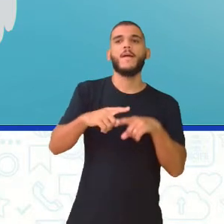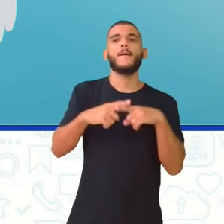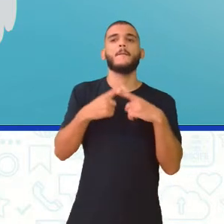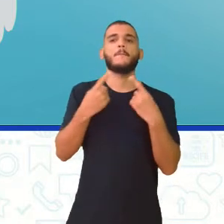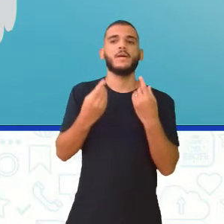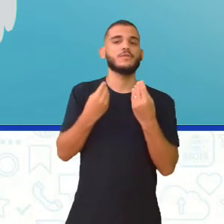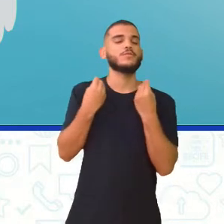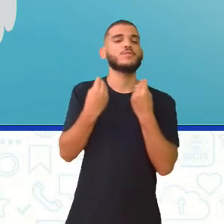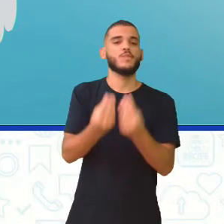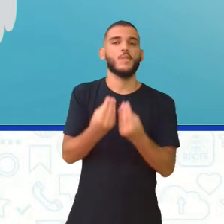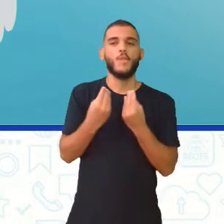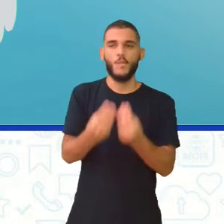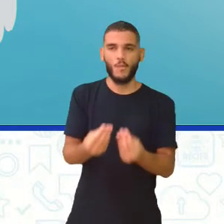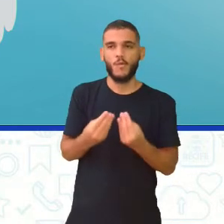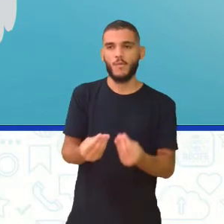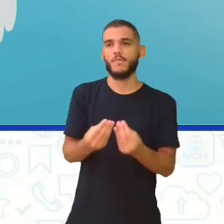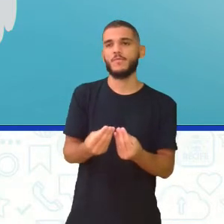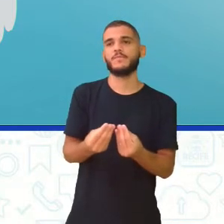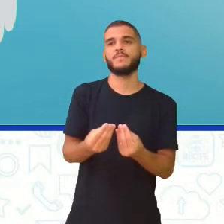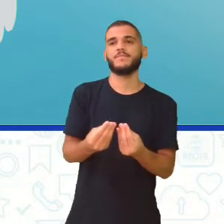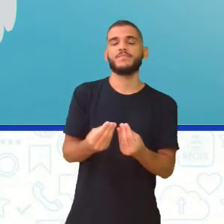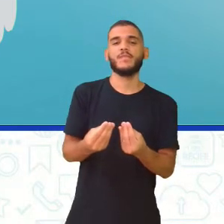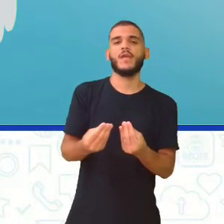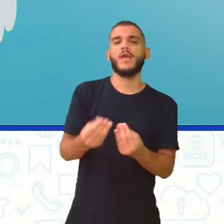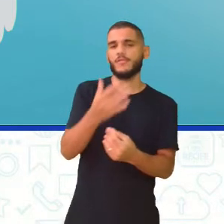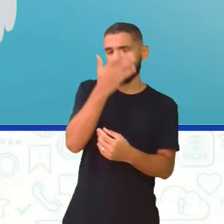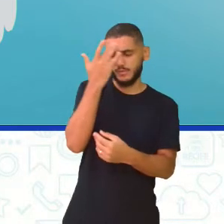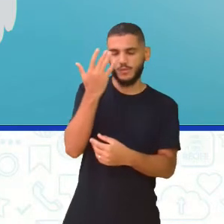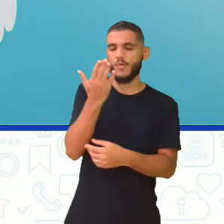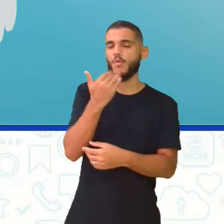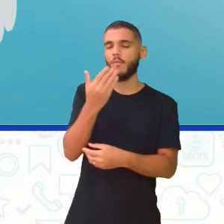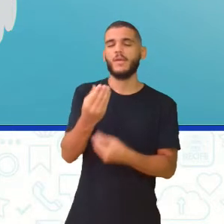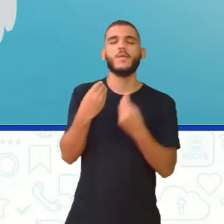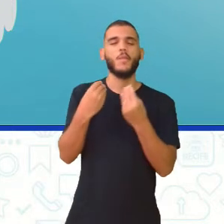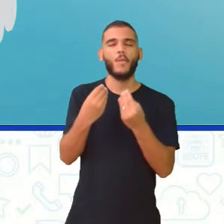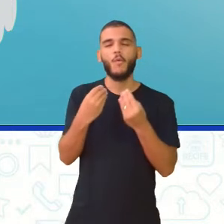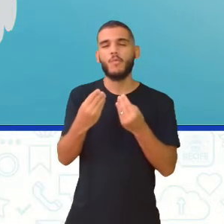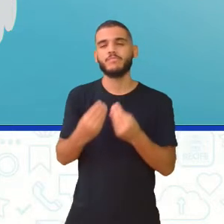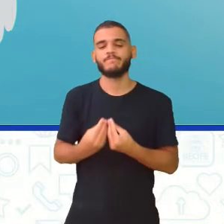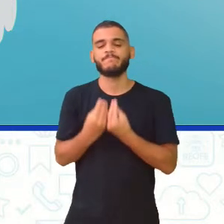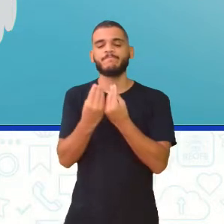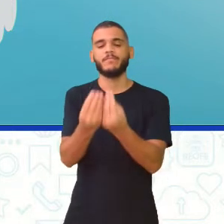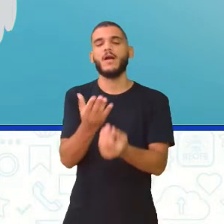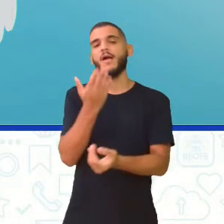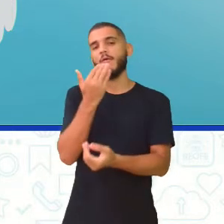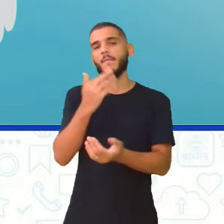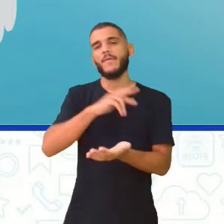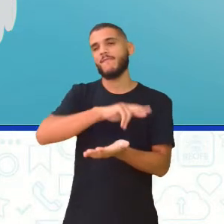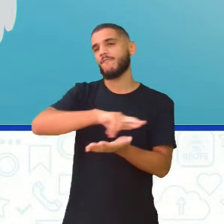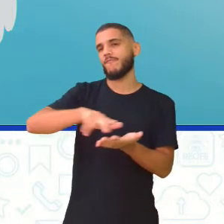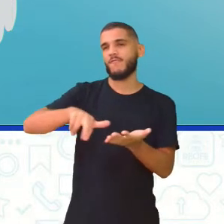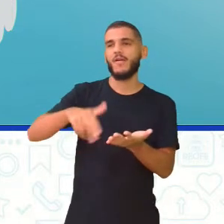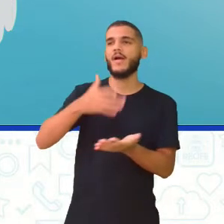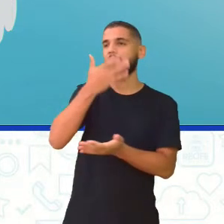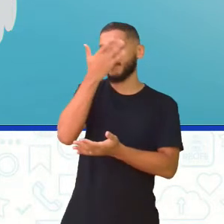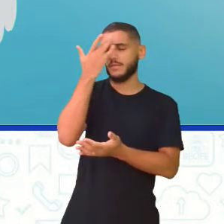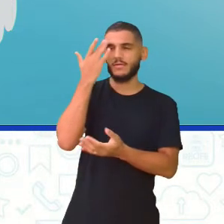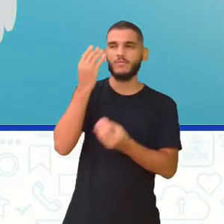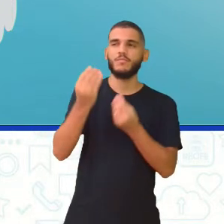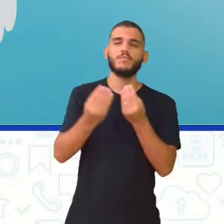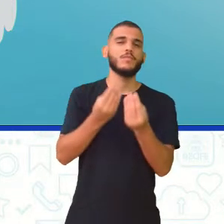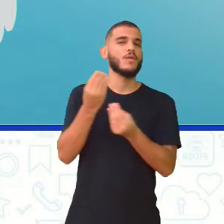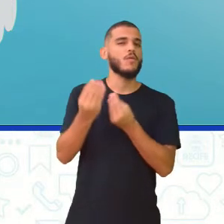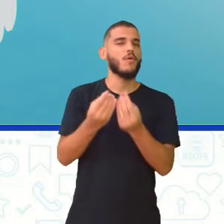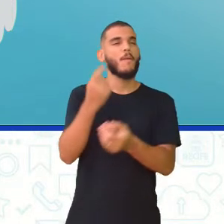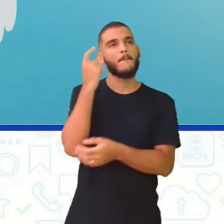alimentar tanta gente? É esse o nosso questionamento da aula de hoje. Então, como é que a gente vai começar a pensar? Se